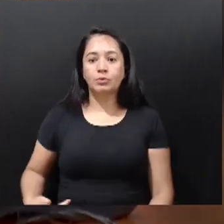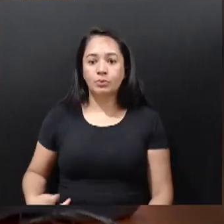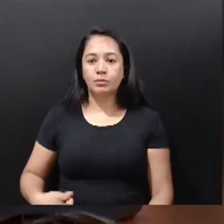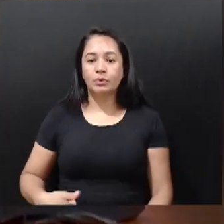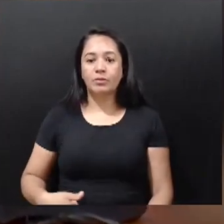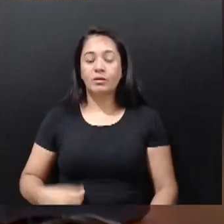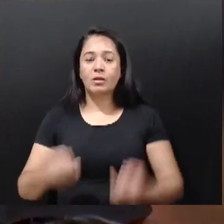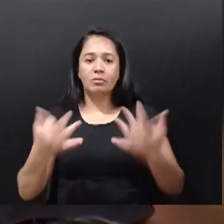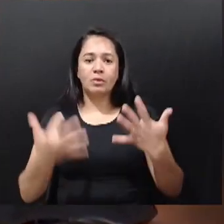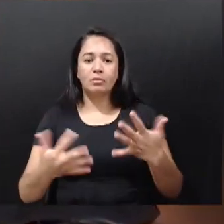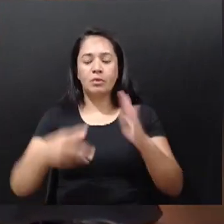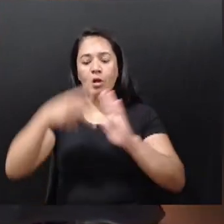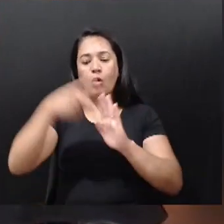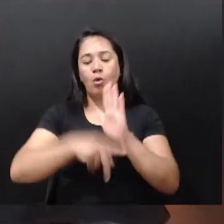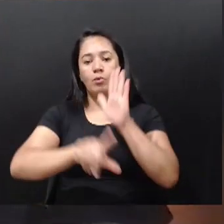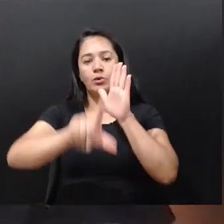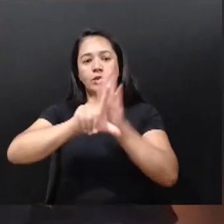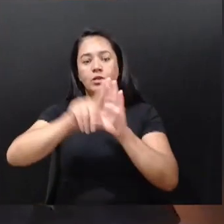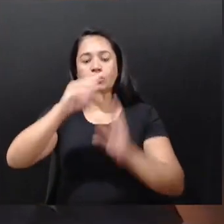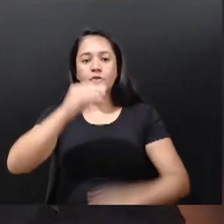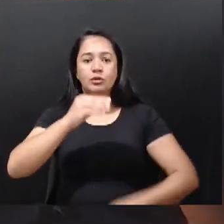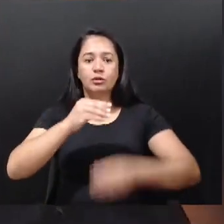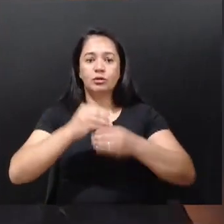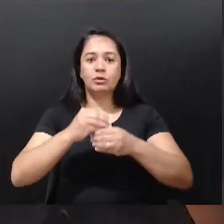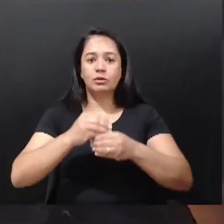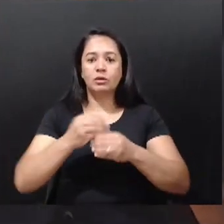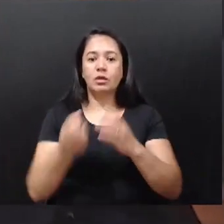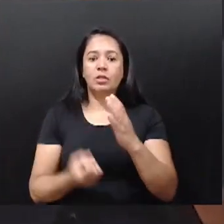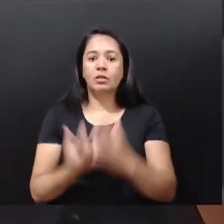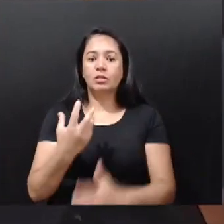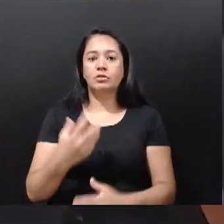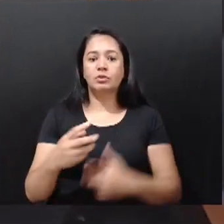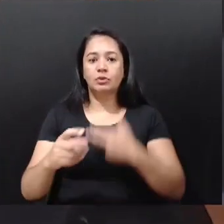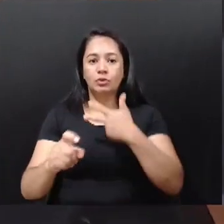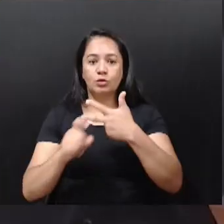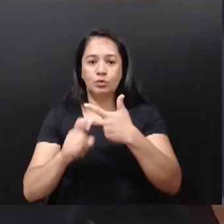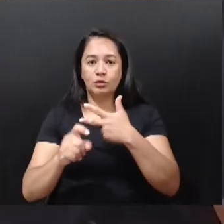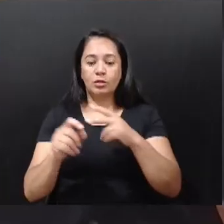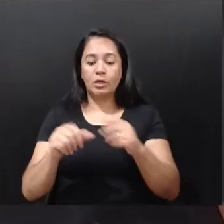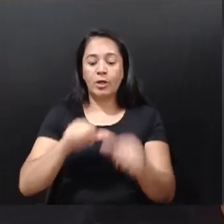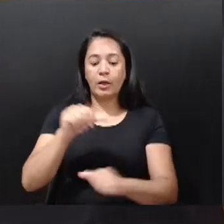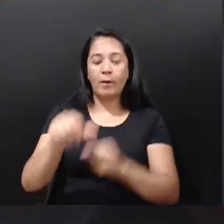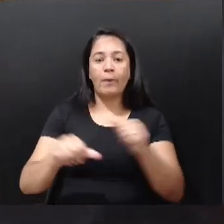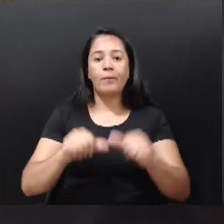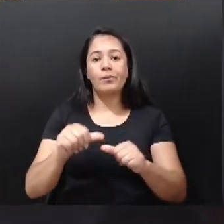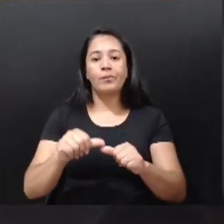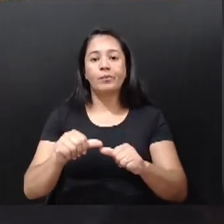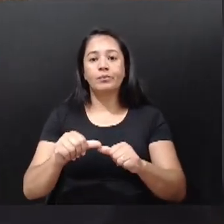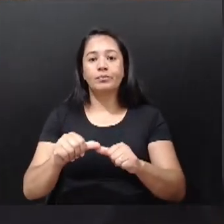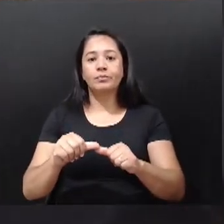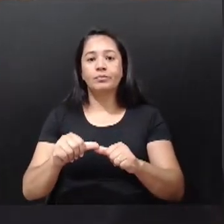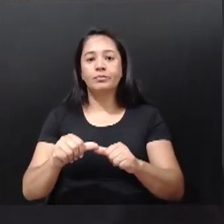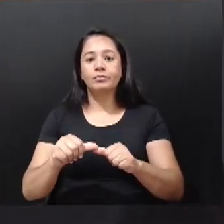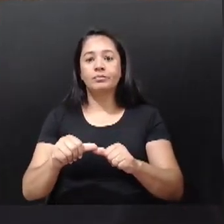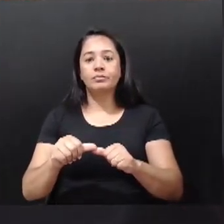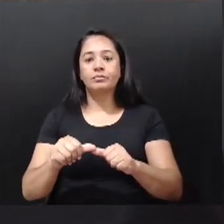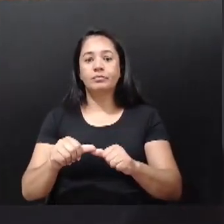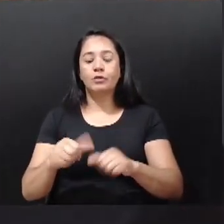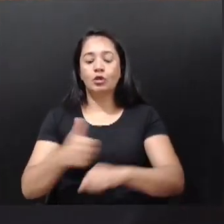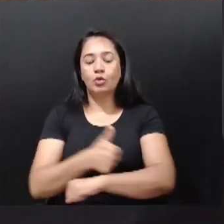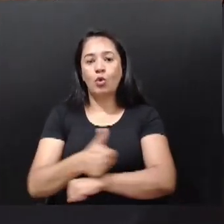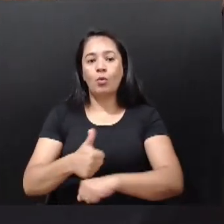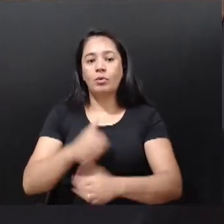projeto de lei complementar de autoria do Executivo, que altera a denominação e as atribuições do cargo de intérprete